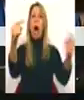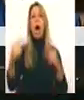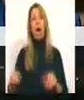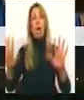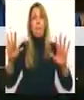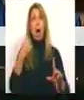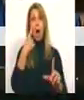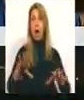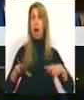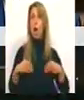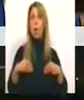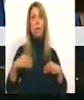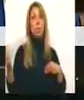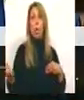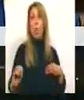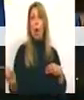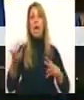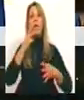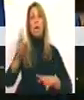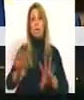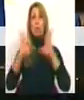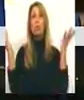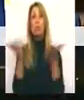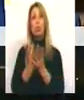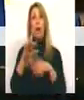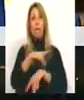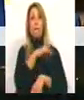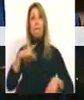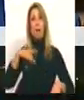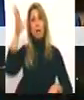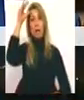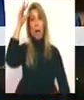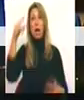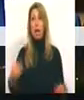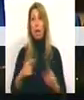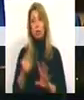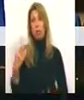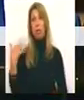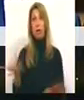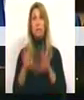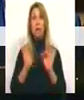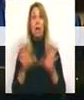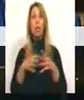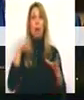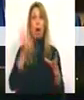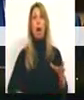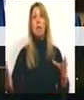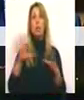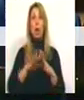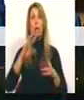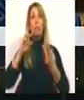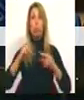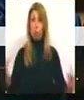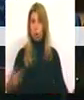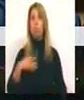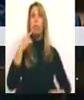pela Direção-Geral Veterinária, aliás, recentemente, como a Associação Nacional de Municípios reivindica e vem alertar e